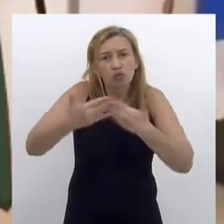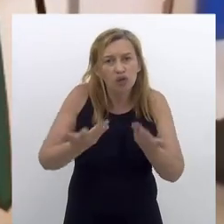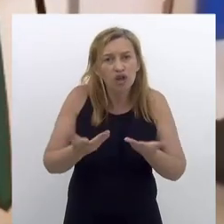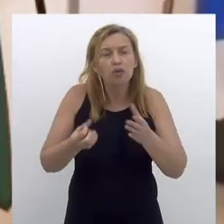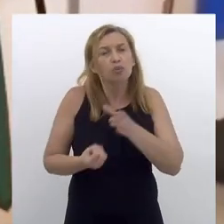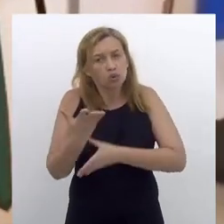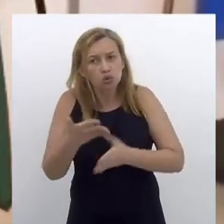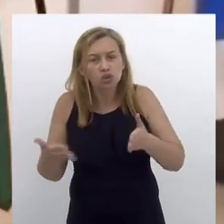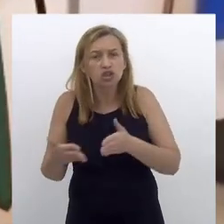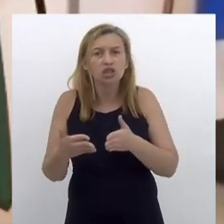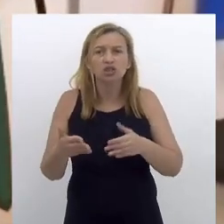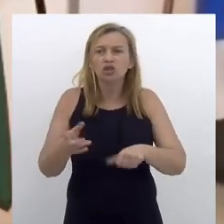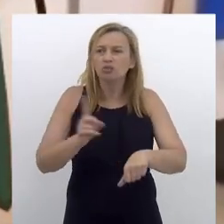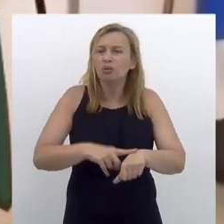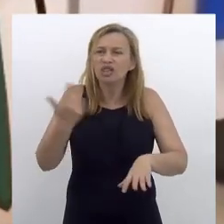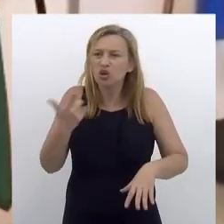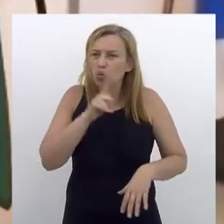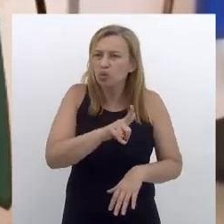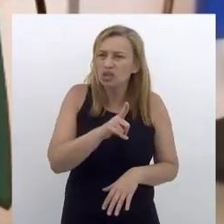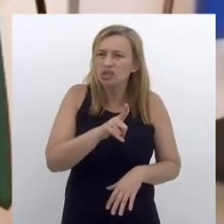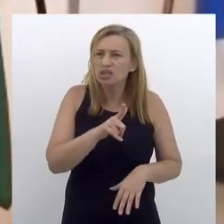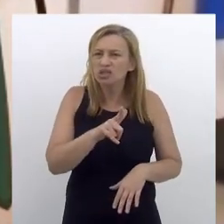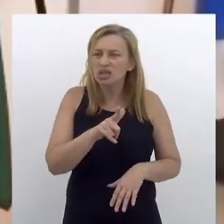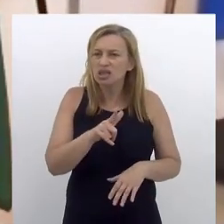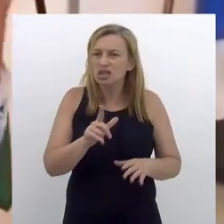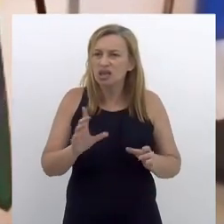E desenvolver e produzir, na hora que a gente